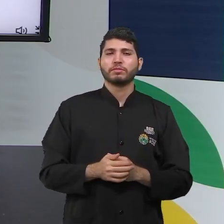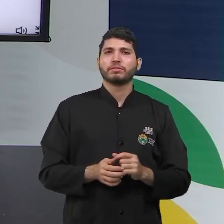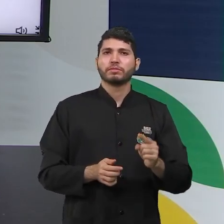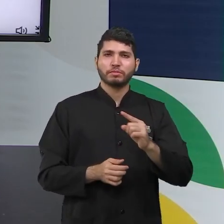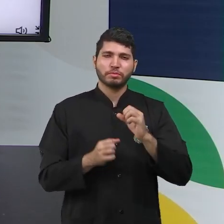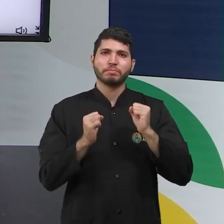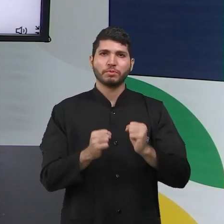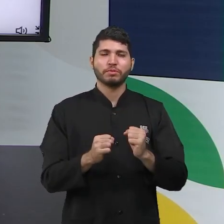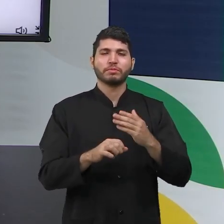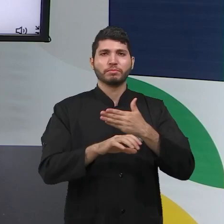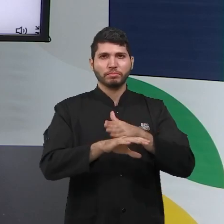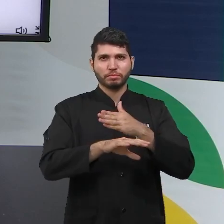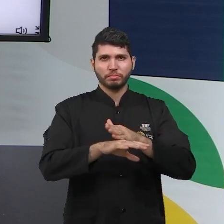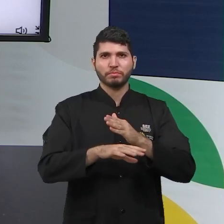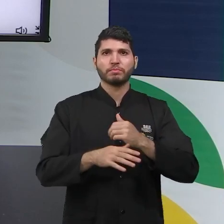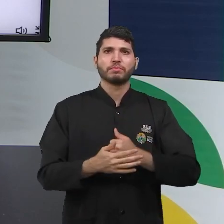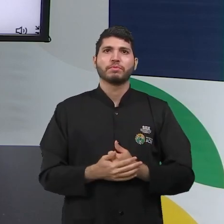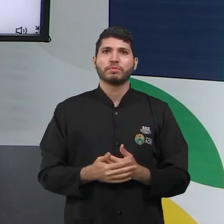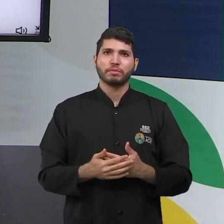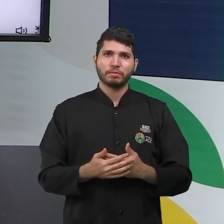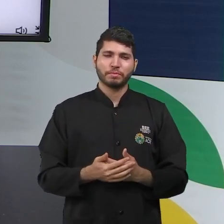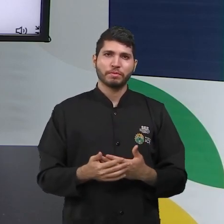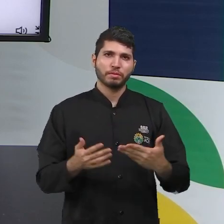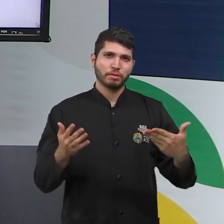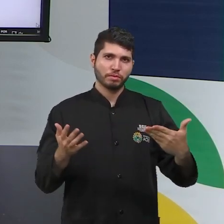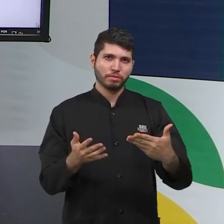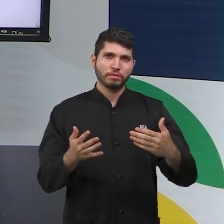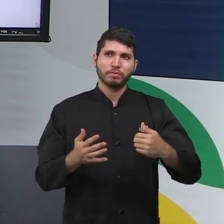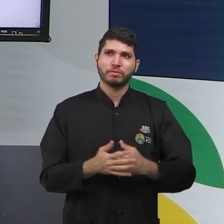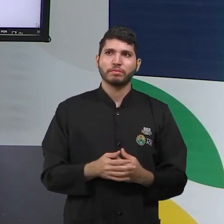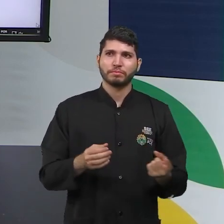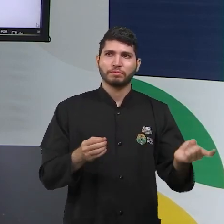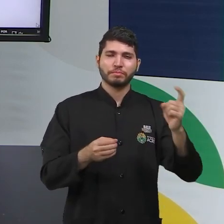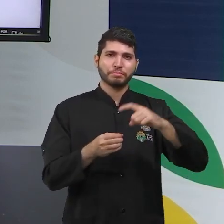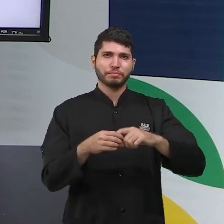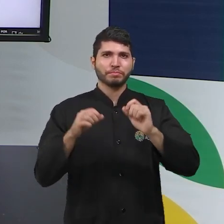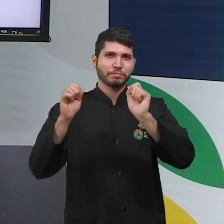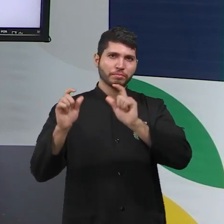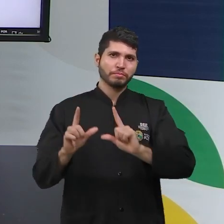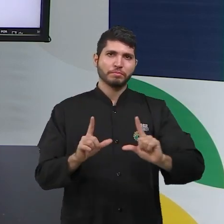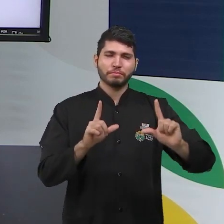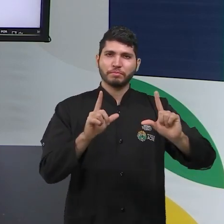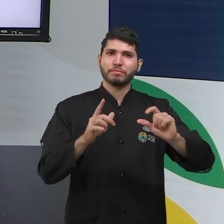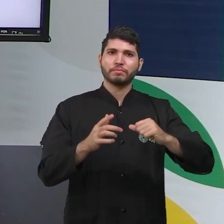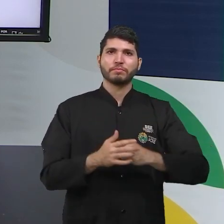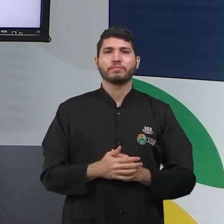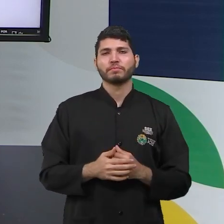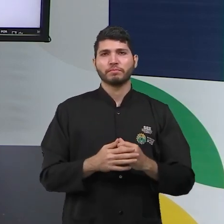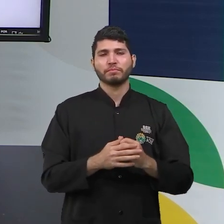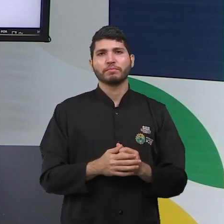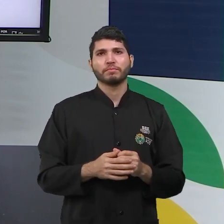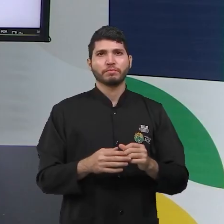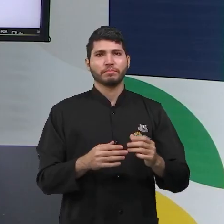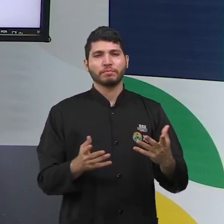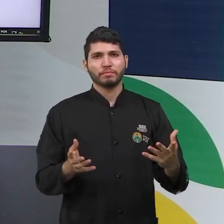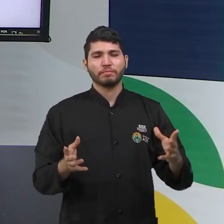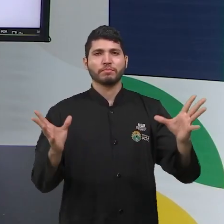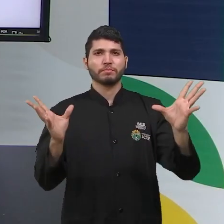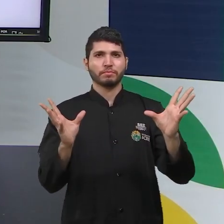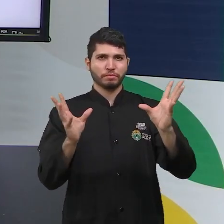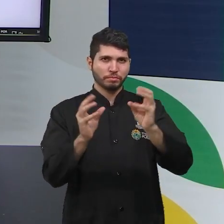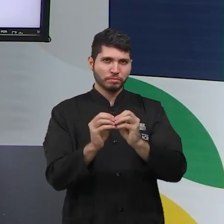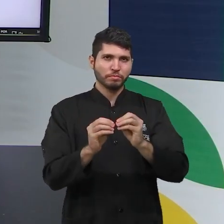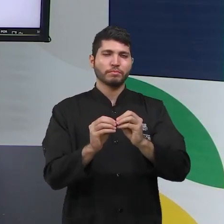aqui agora, vamos voltar aqui para o nosso slide, galera, para a gente fazer aqui uma retomada do que foi